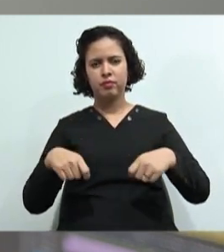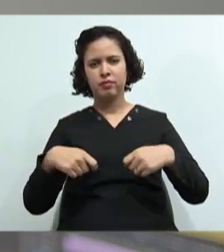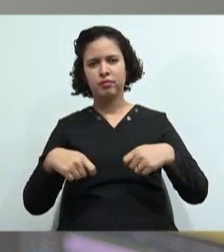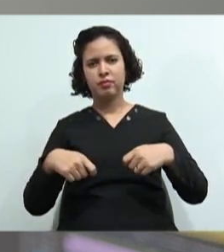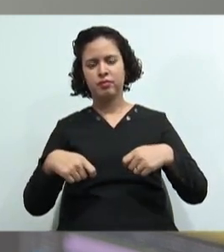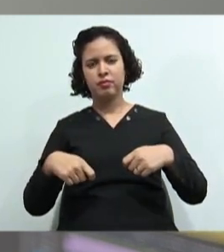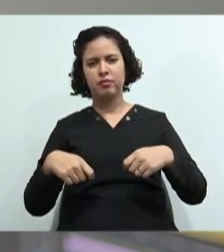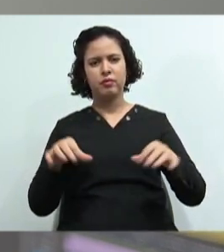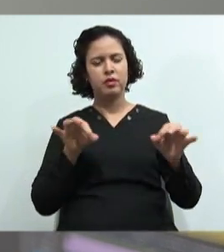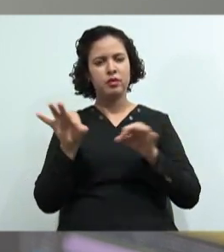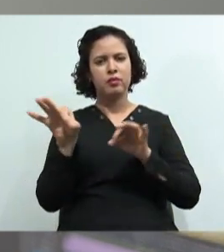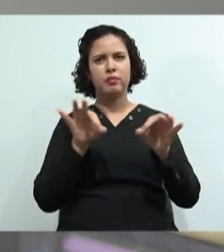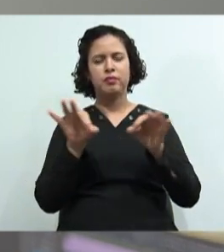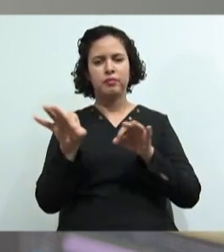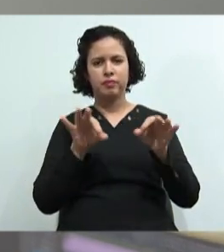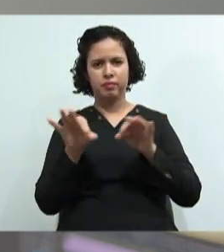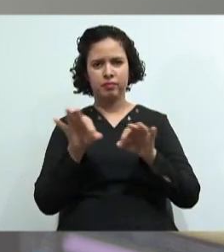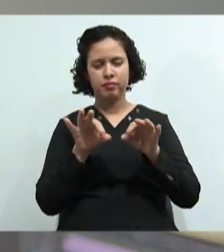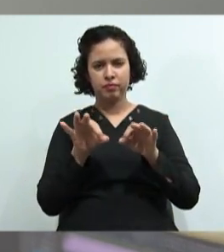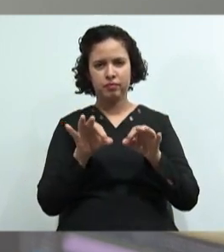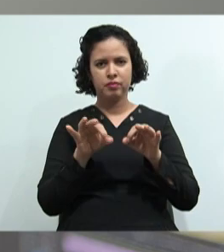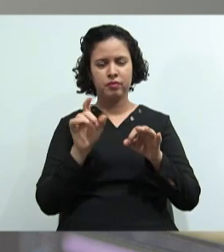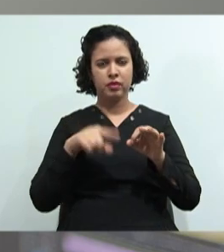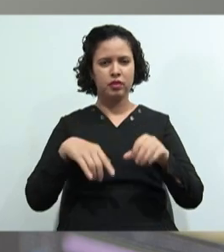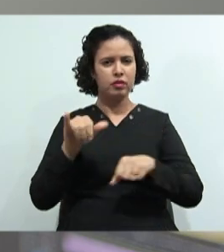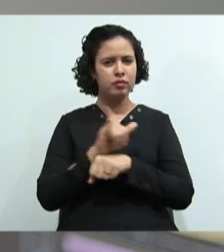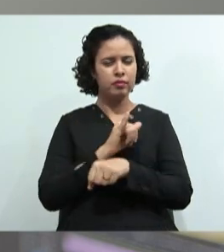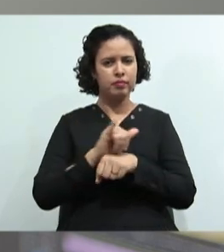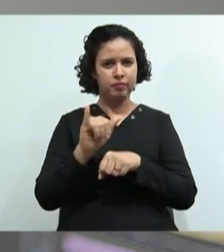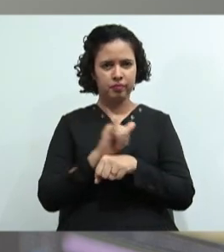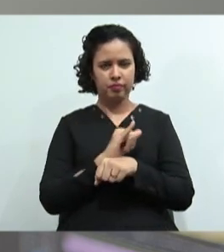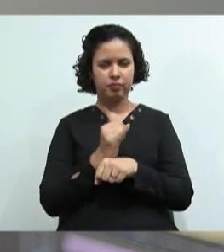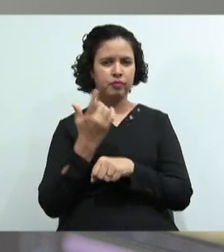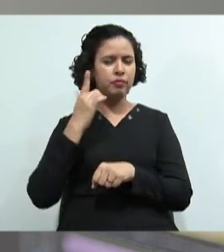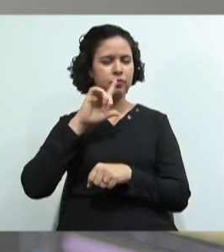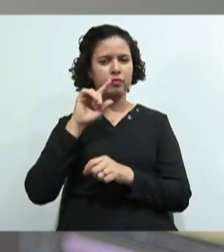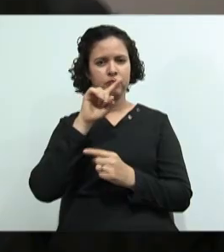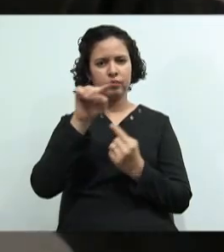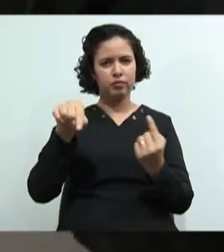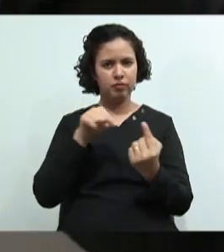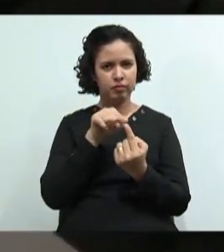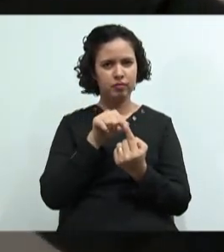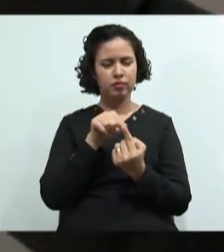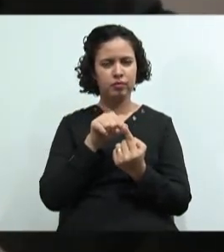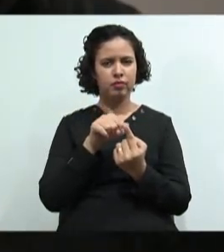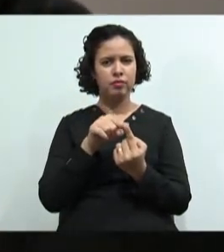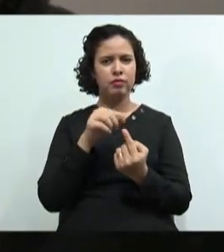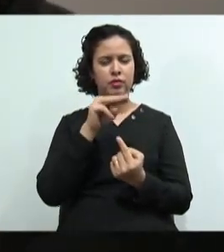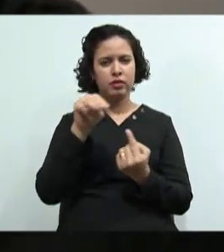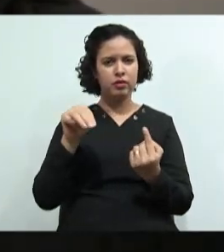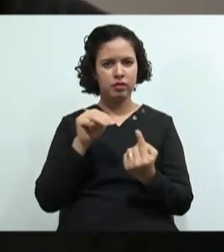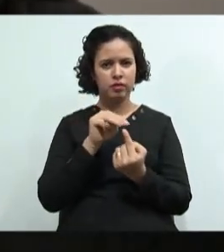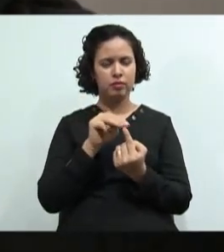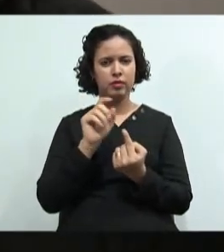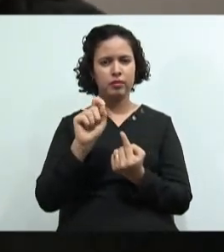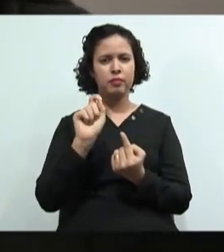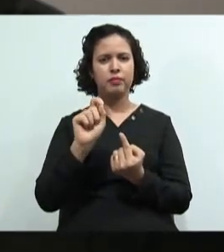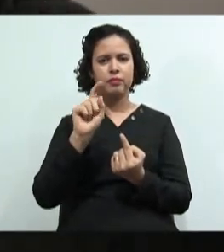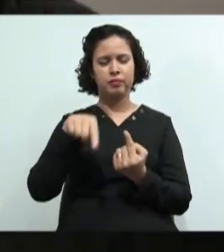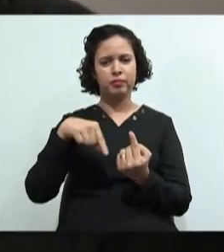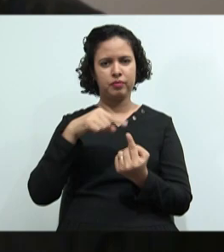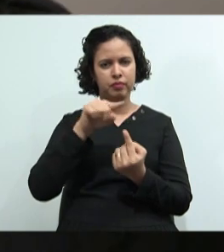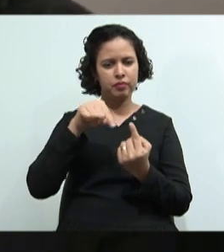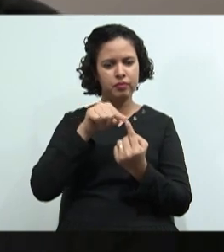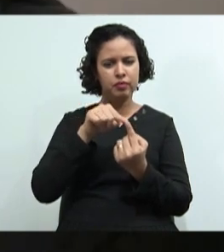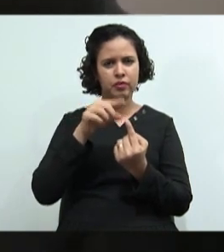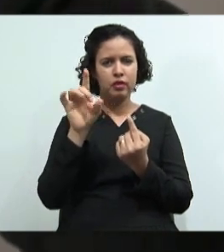em planejamento para estabelecer estratégias eficazes para alcançar seus objetivos. As metas são o objetivo que cada